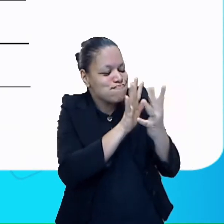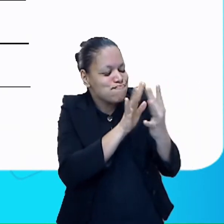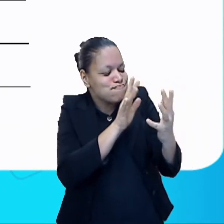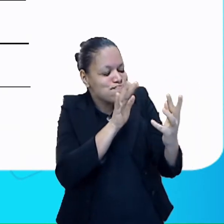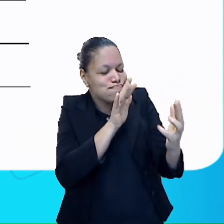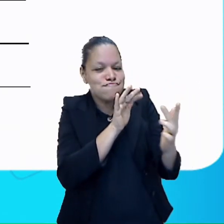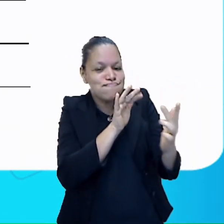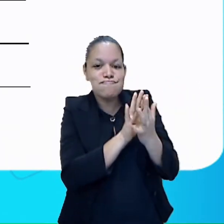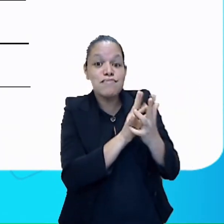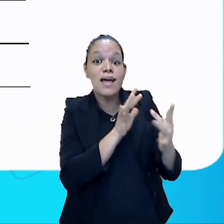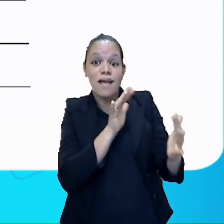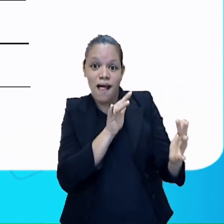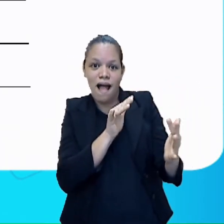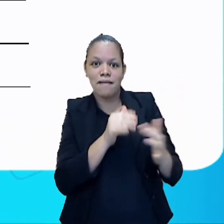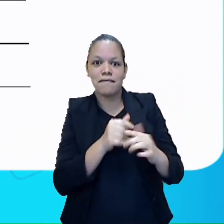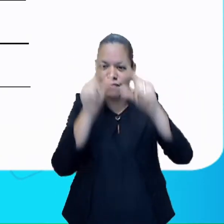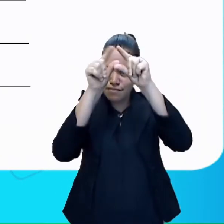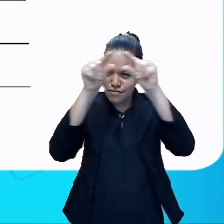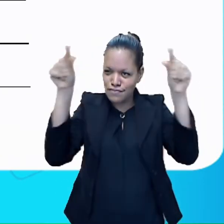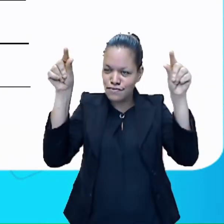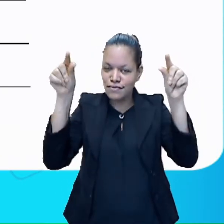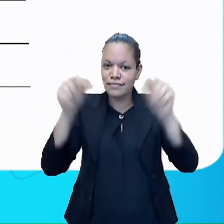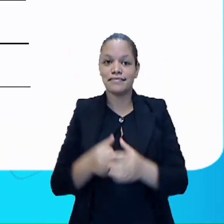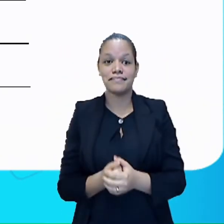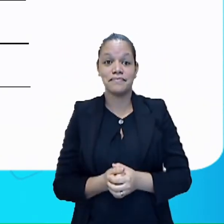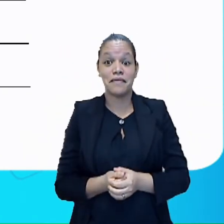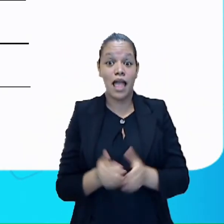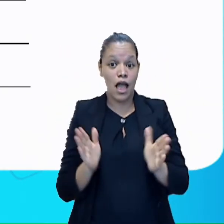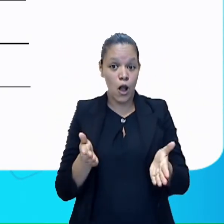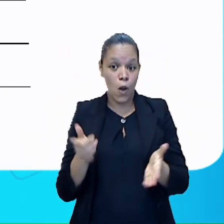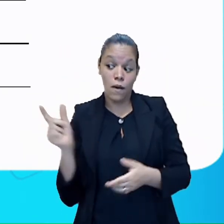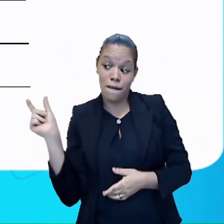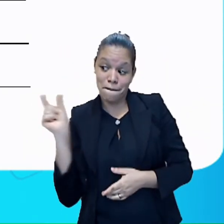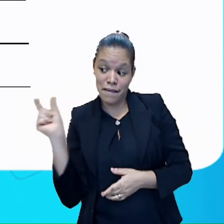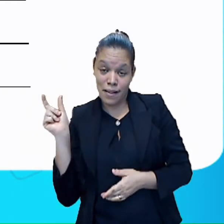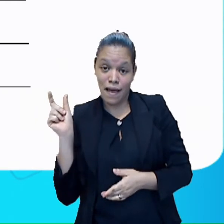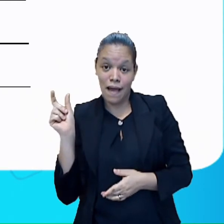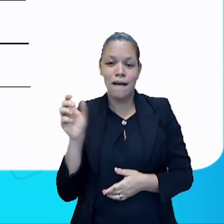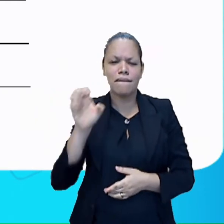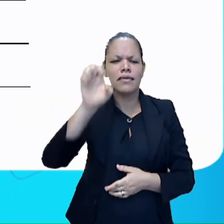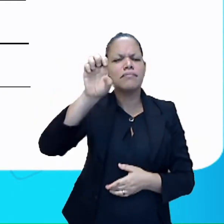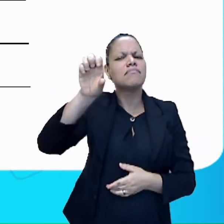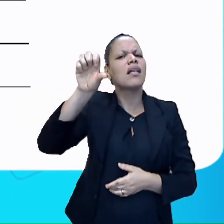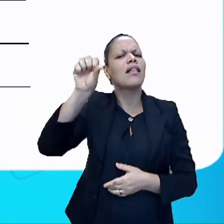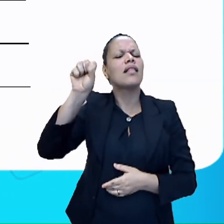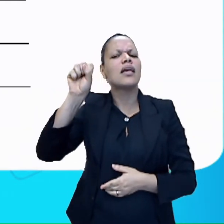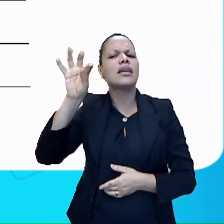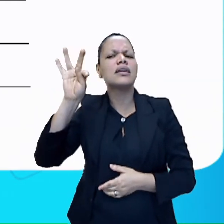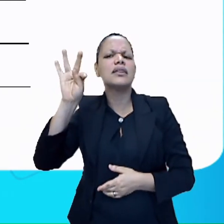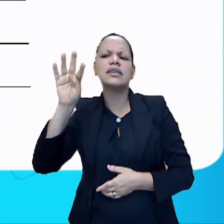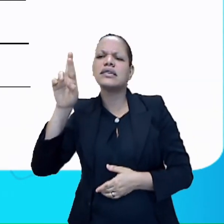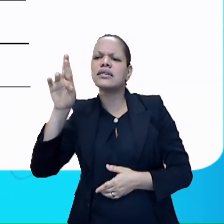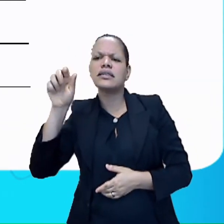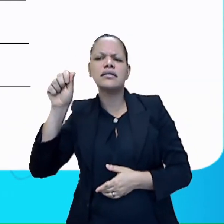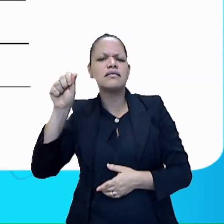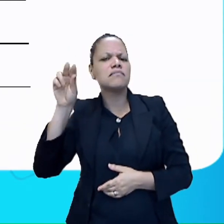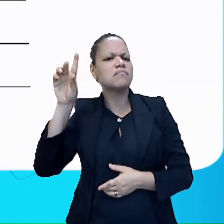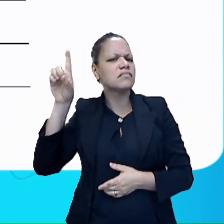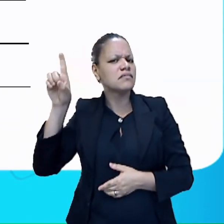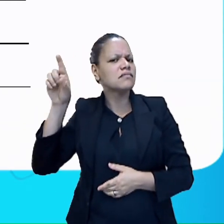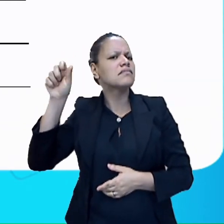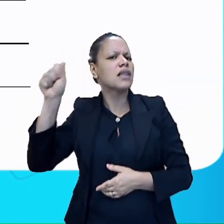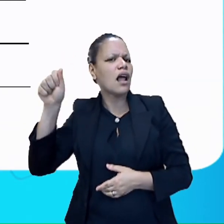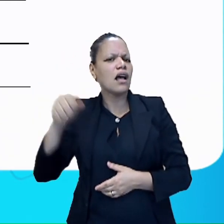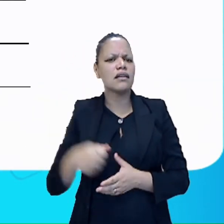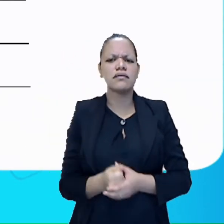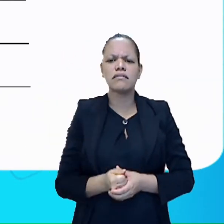estrada. A estrada não tinha buraco. E agora no substantivo árvore aqui, que